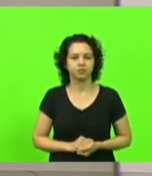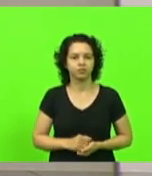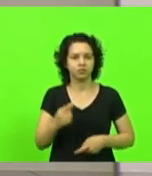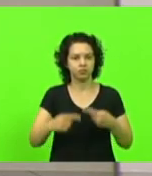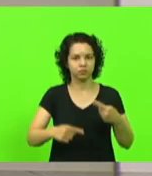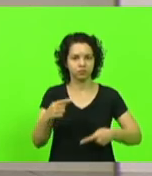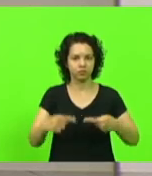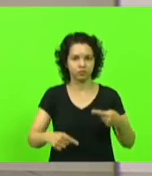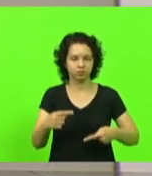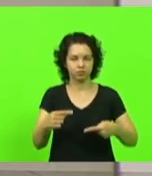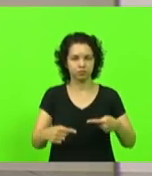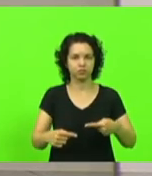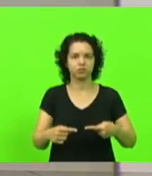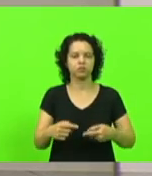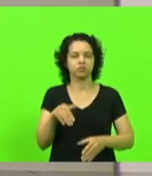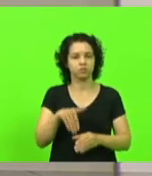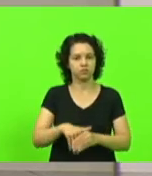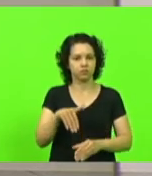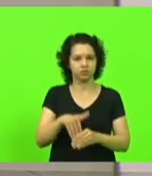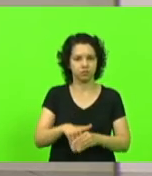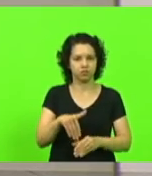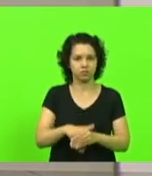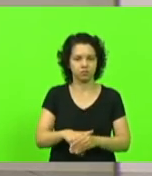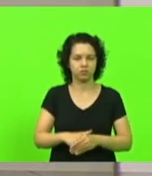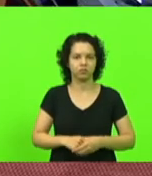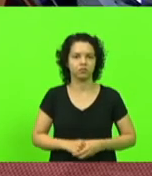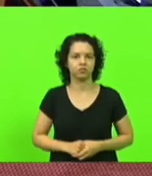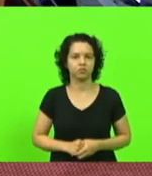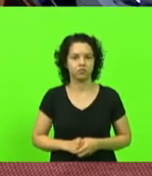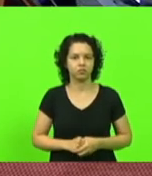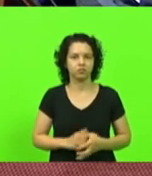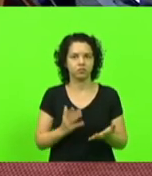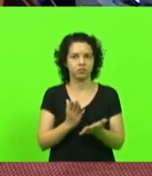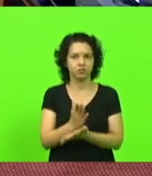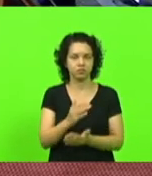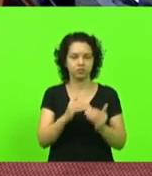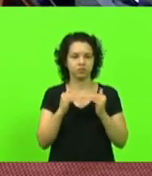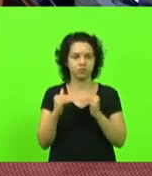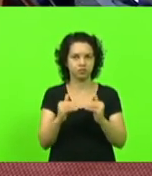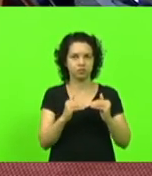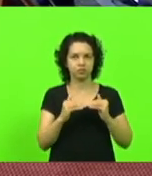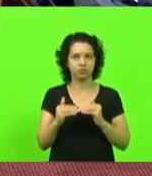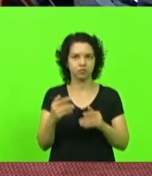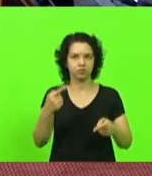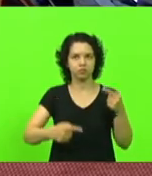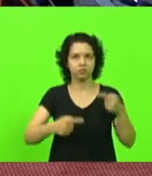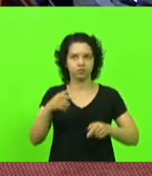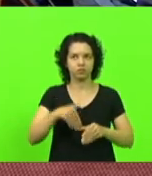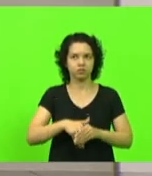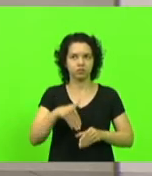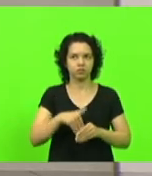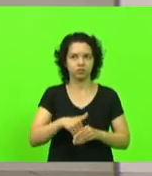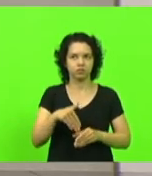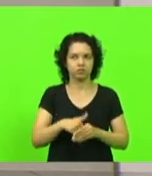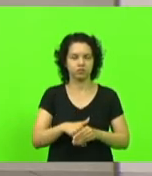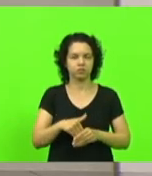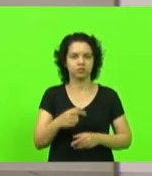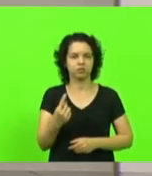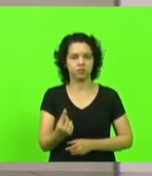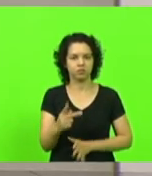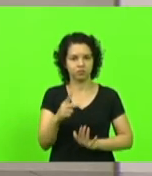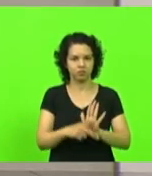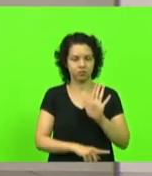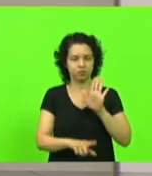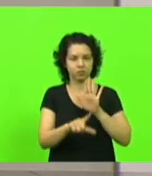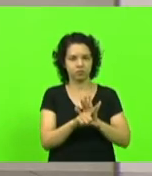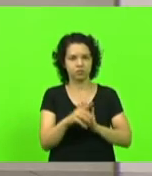em votação. Deputados que aprovam, permaneçam como se encontram. Aprovado por unanimidade. Discussão e votação em turno único do projeto de